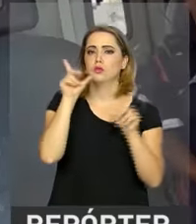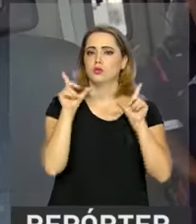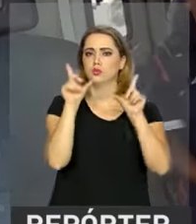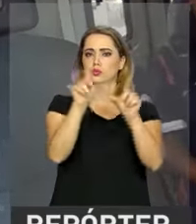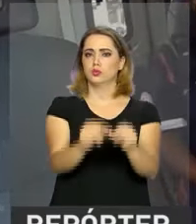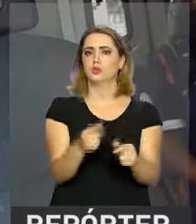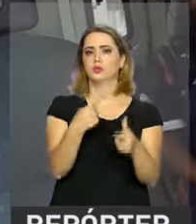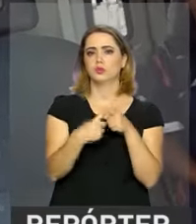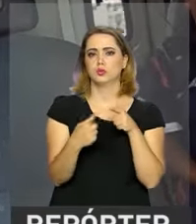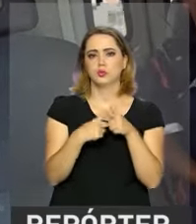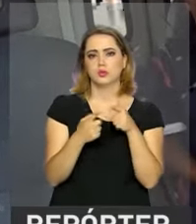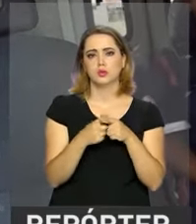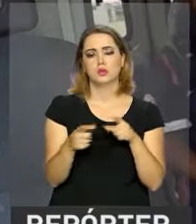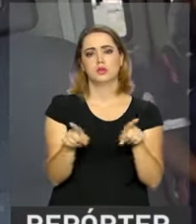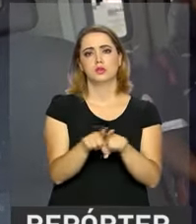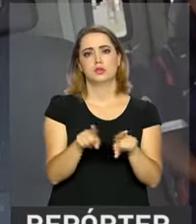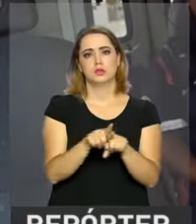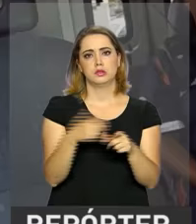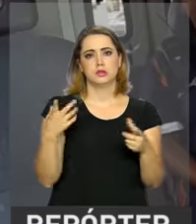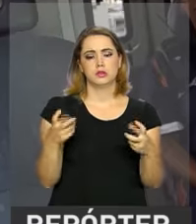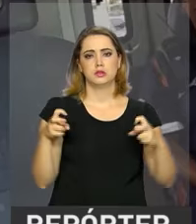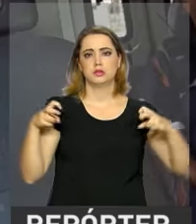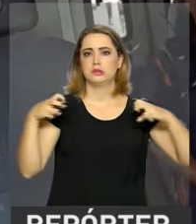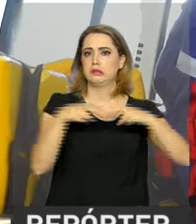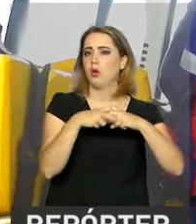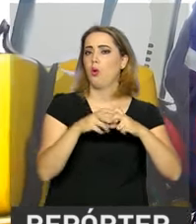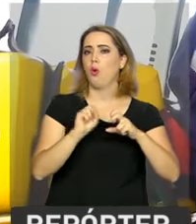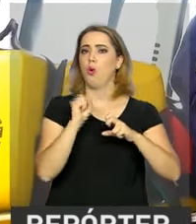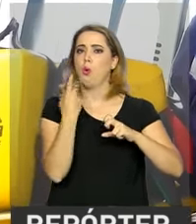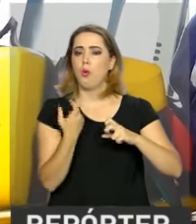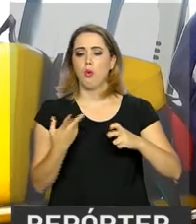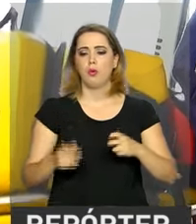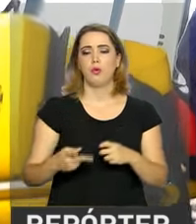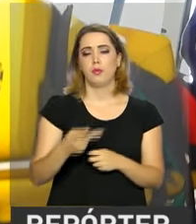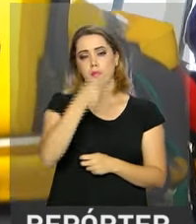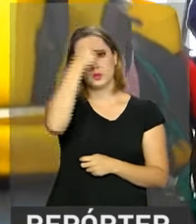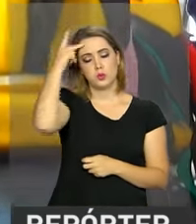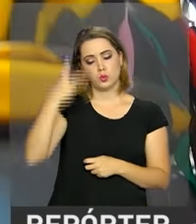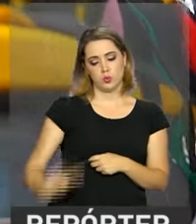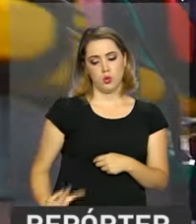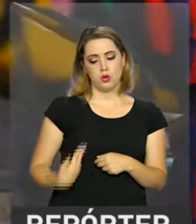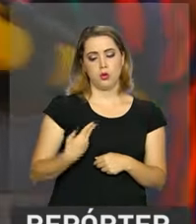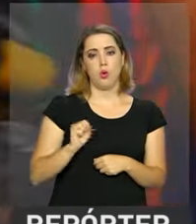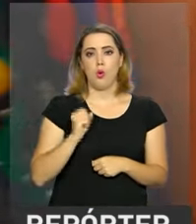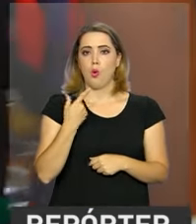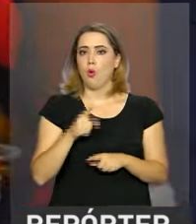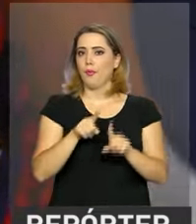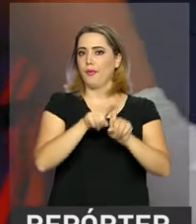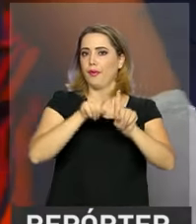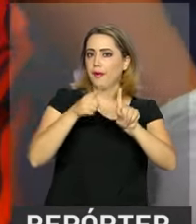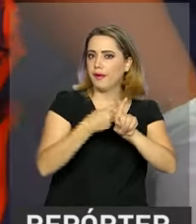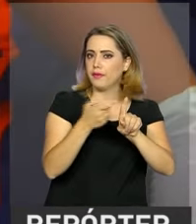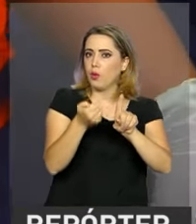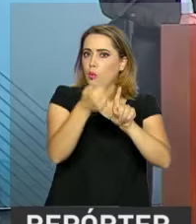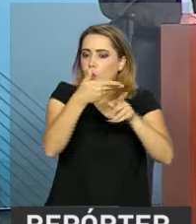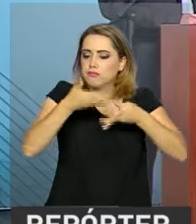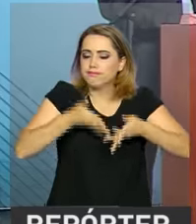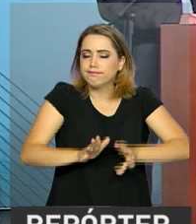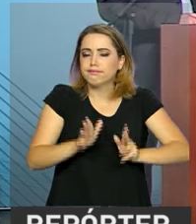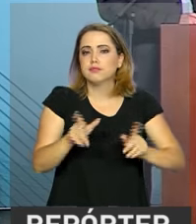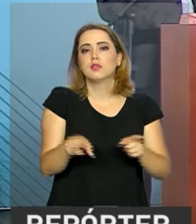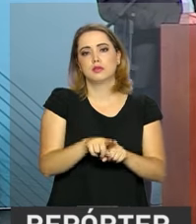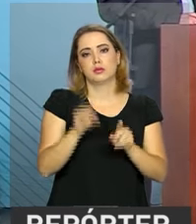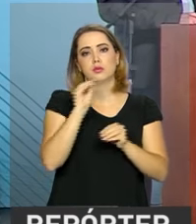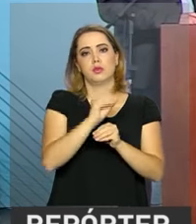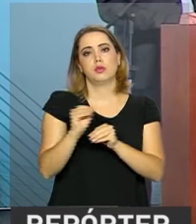de casos clínicos, traumáticos e cirúrgicos, grávidas em trabalho de parto também são atendidas. O